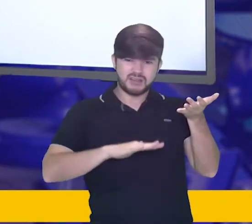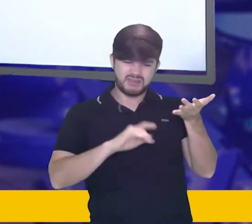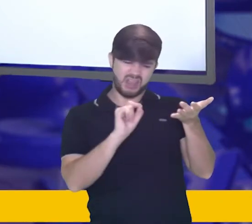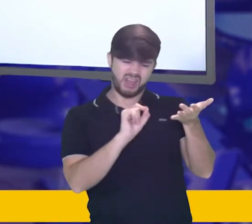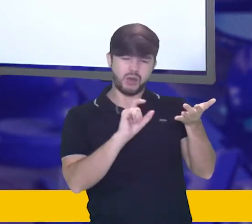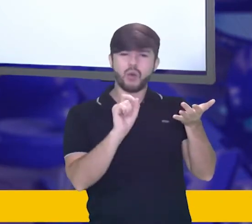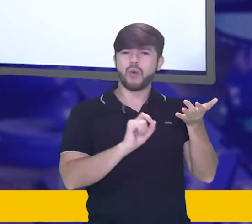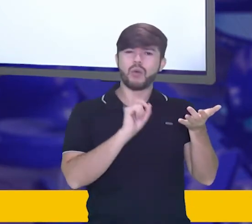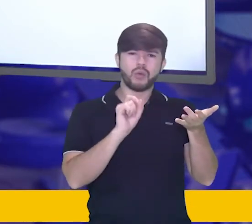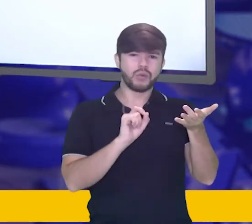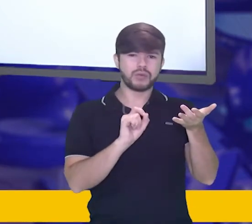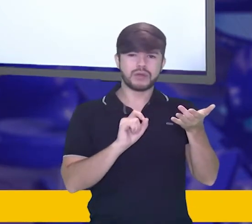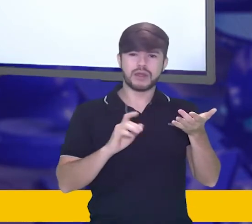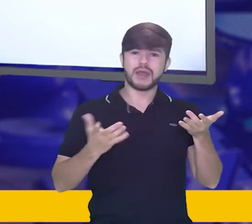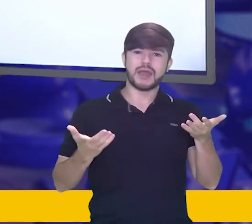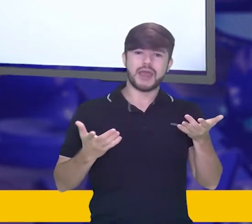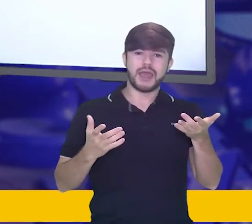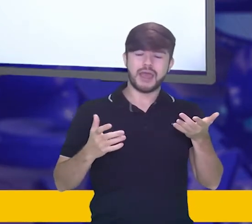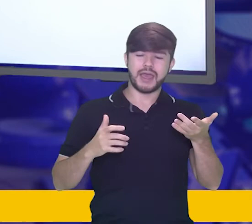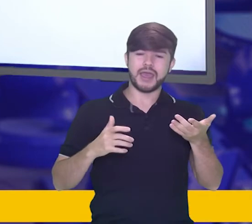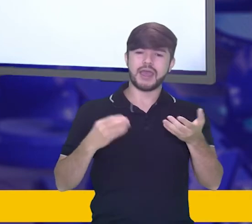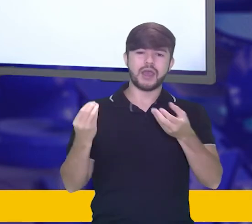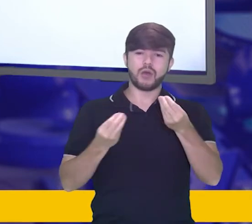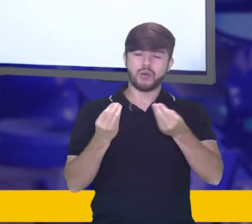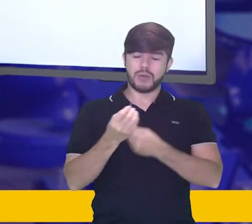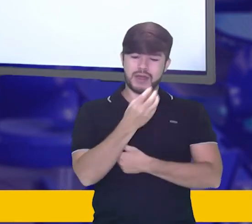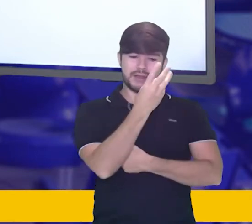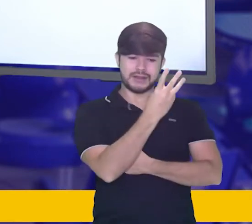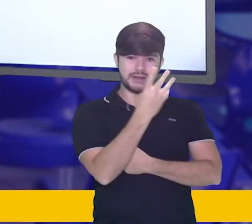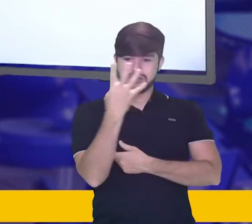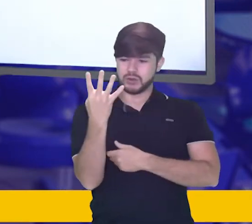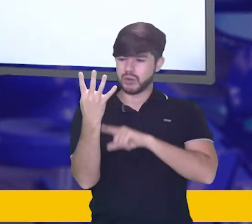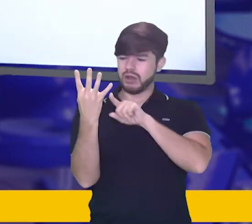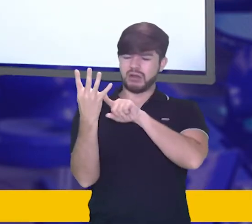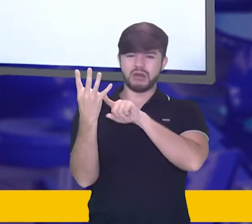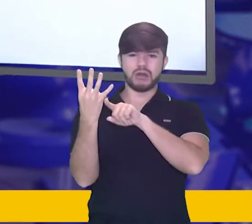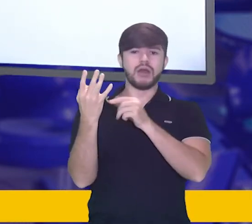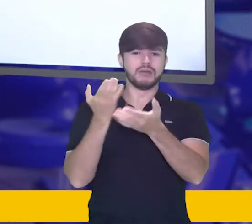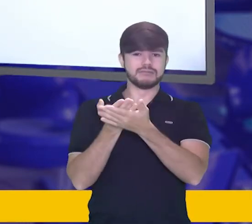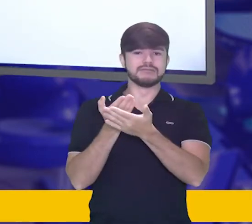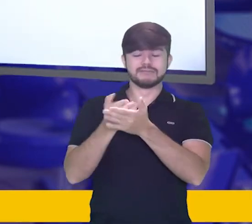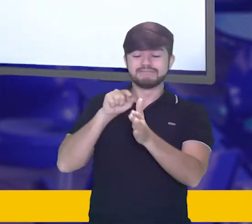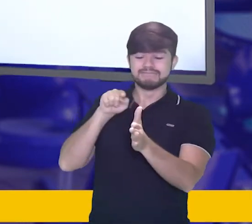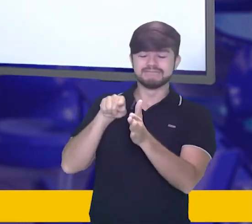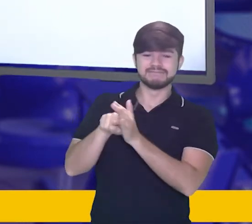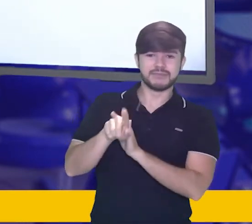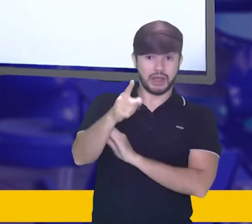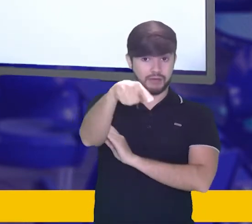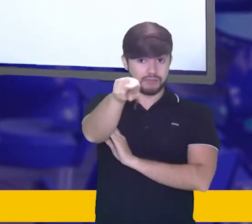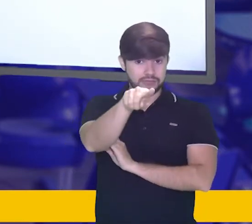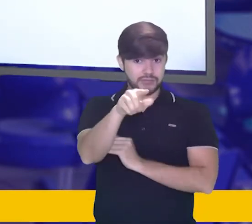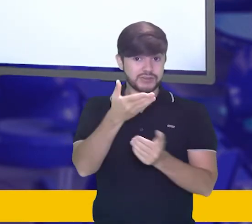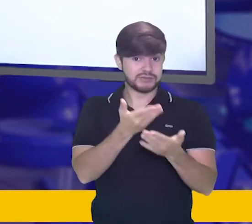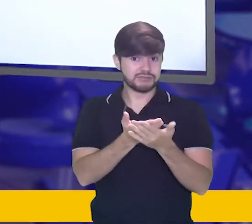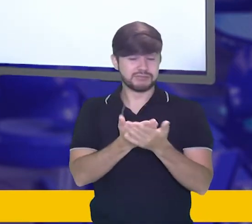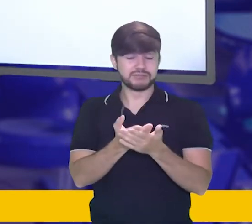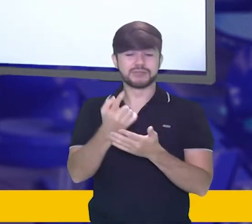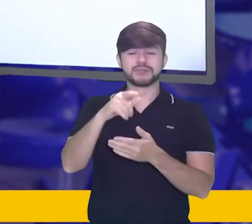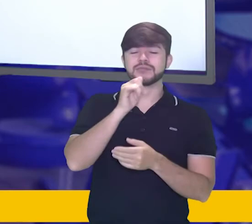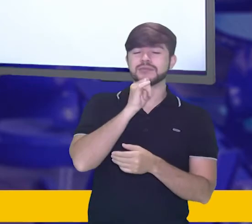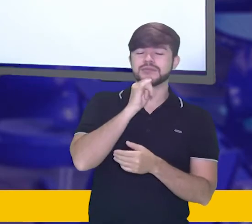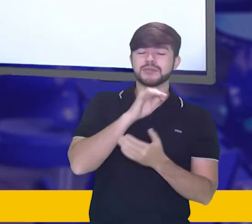Também temos atividades, né, como foi desenvolvida a atividade 3 e 4, com uma pergunta, né? Agora